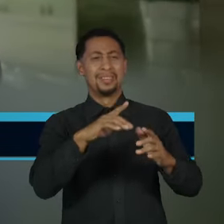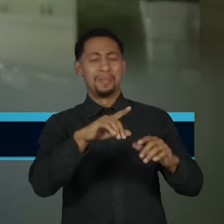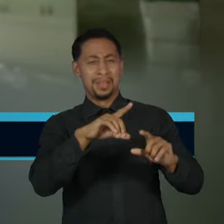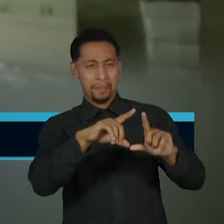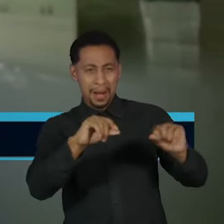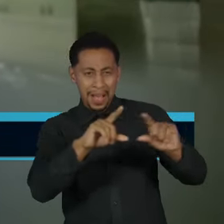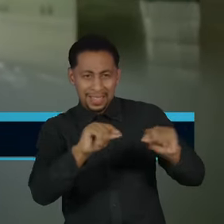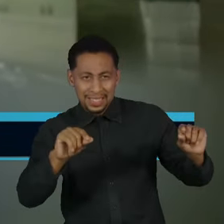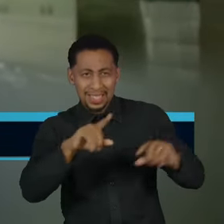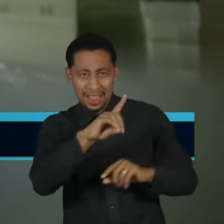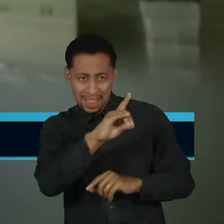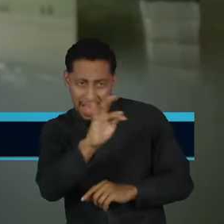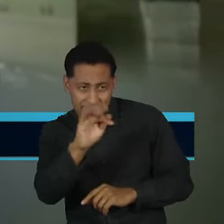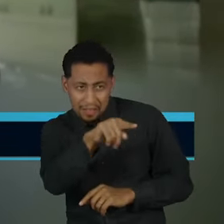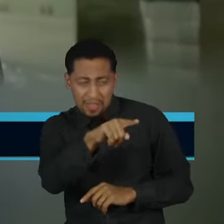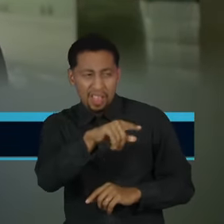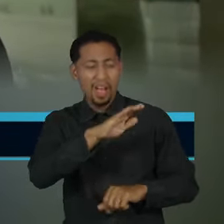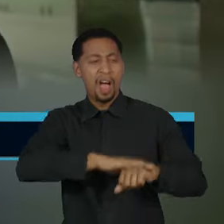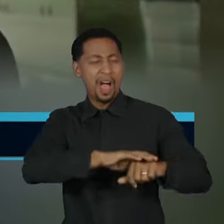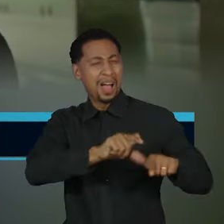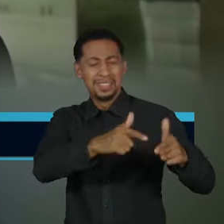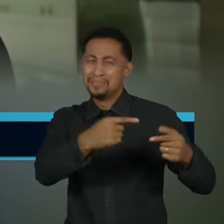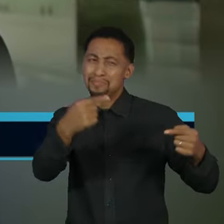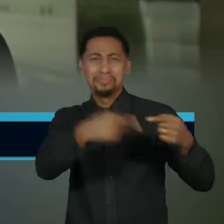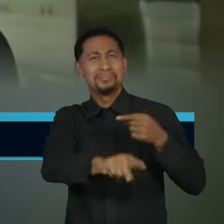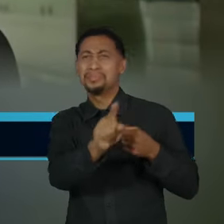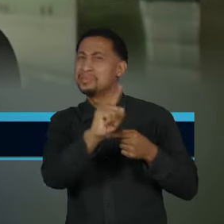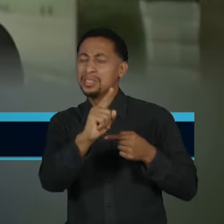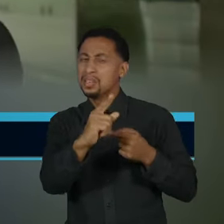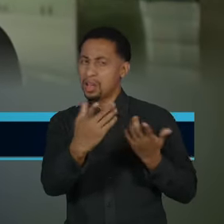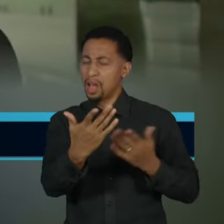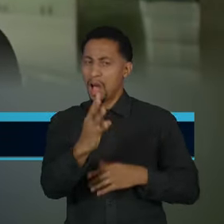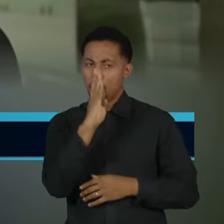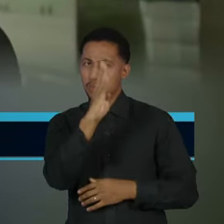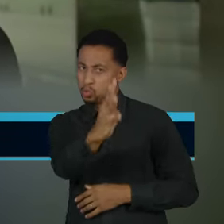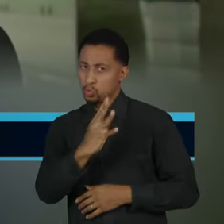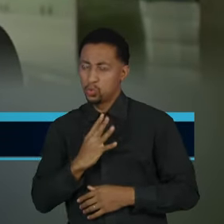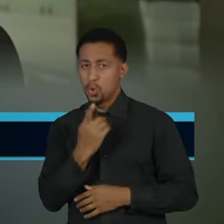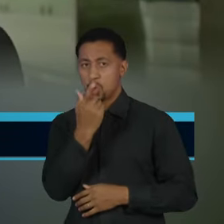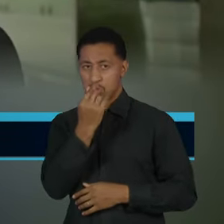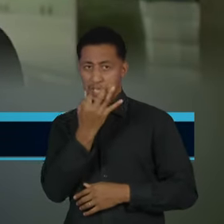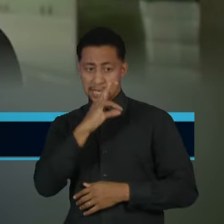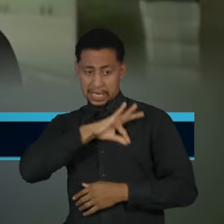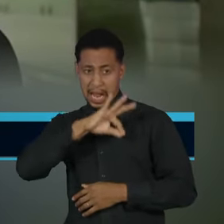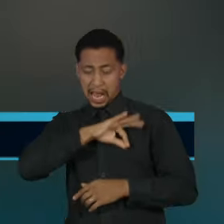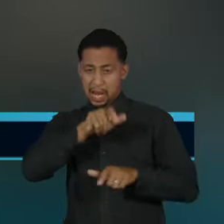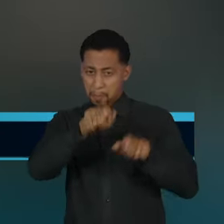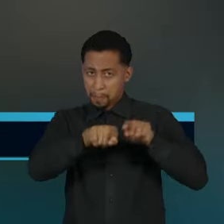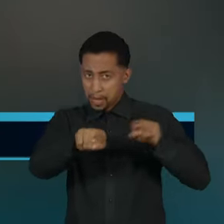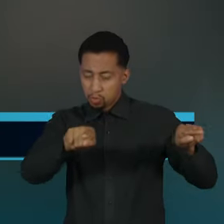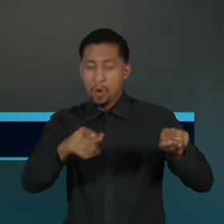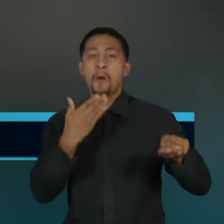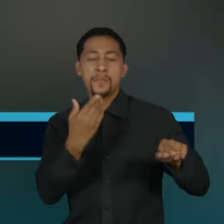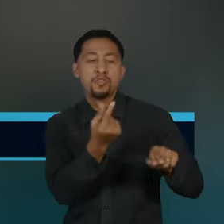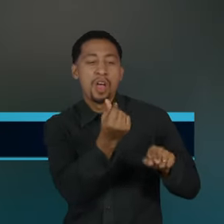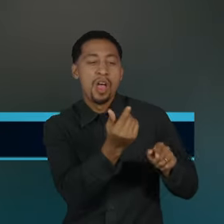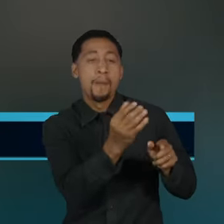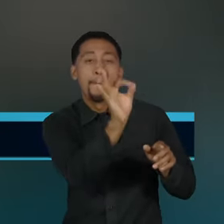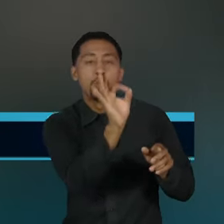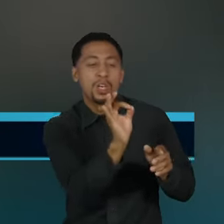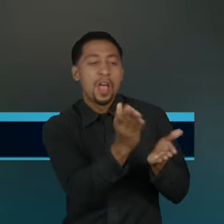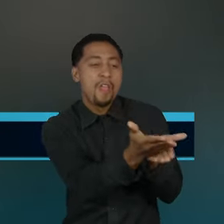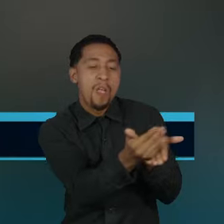julgamento dele por suposta prática de rachadinha entre 2007 e 2015. Segundo a